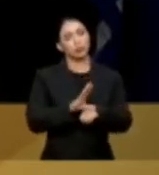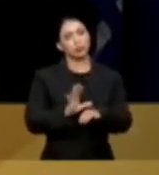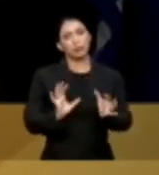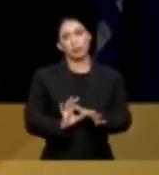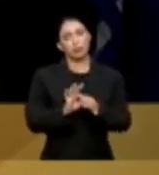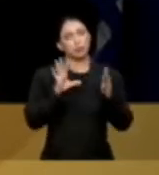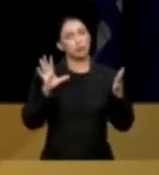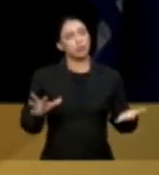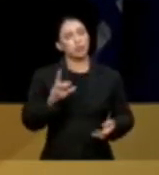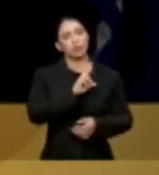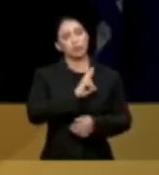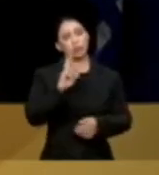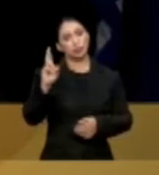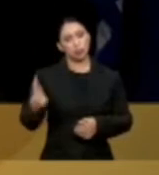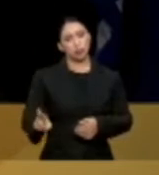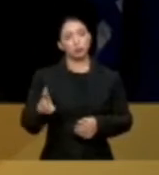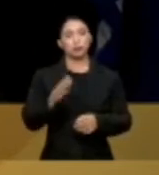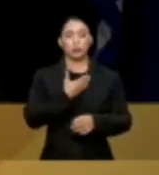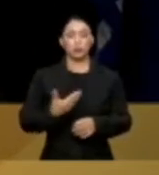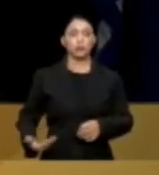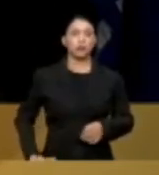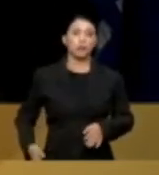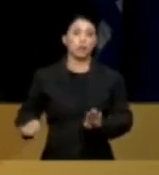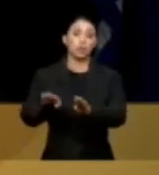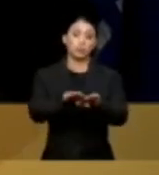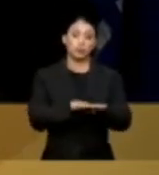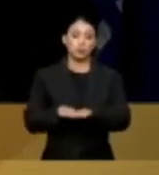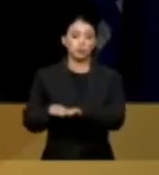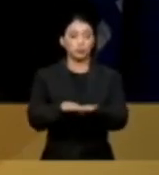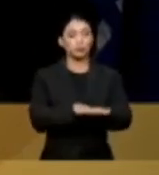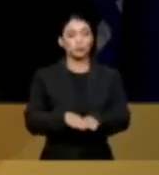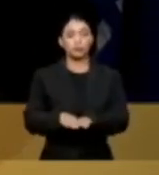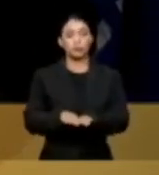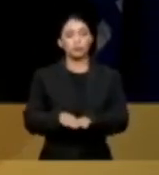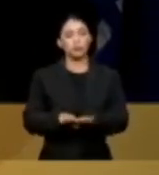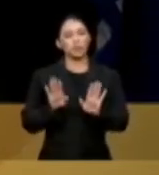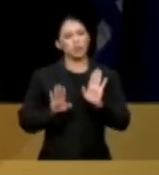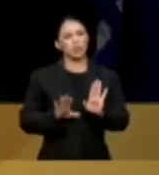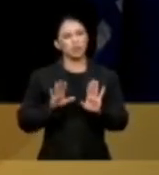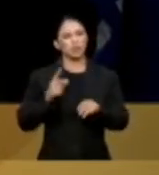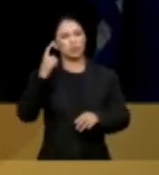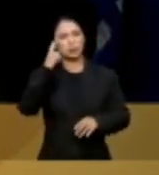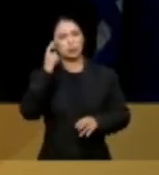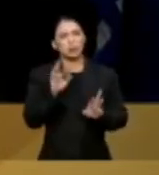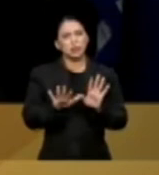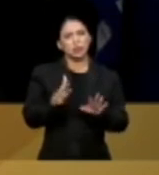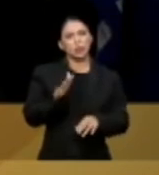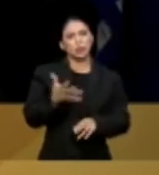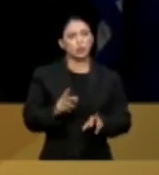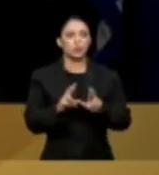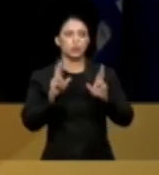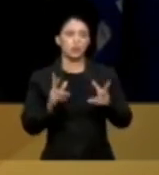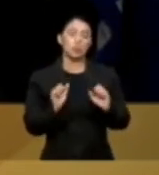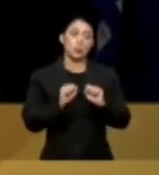Estado e da isonomia, às vezes aparentando uma certa contradição,